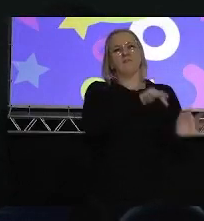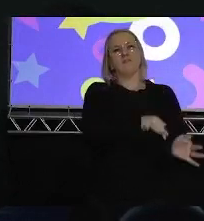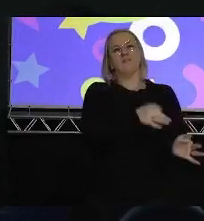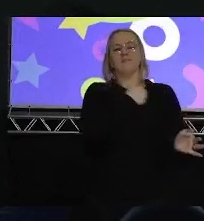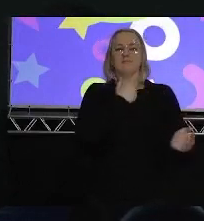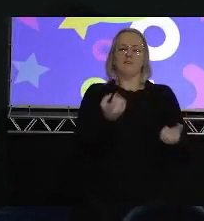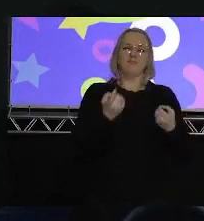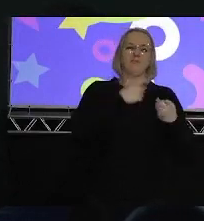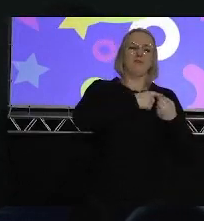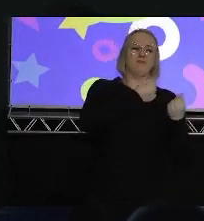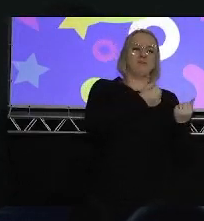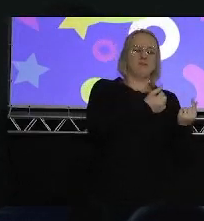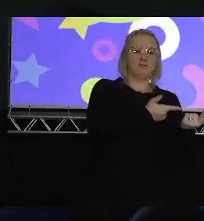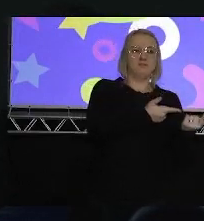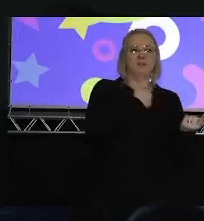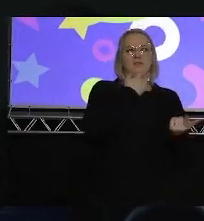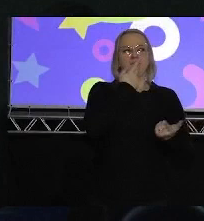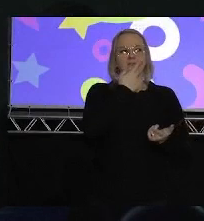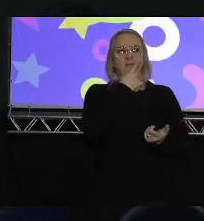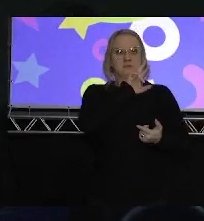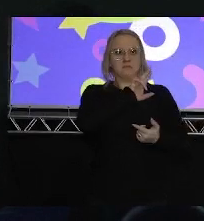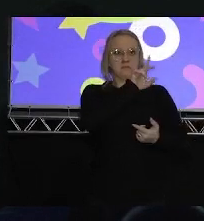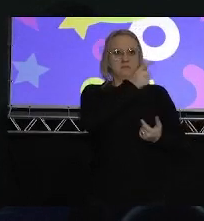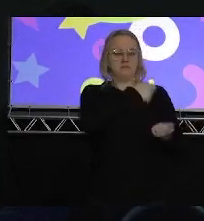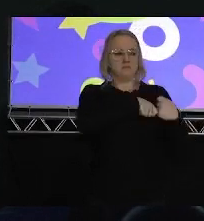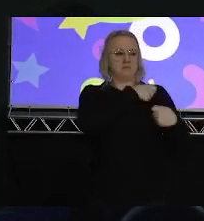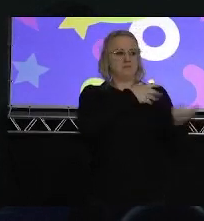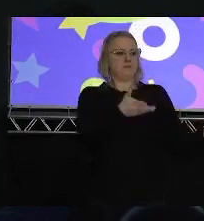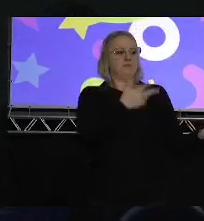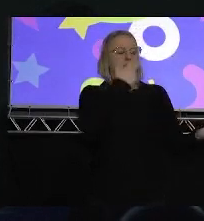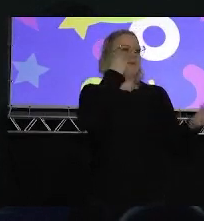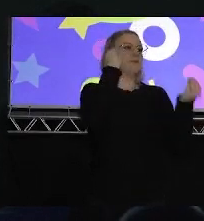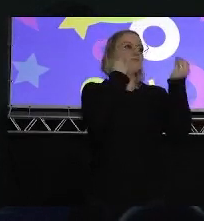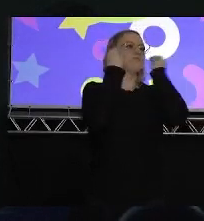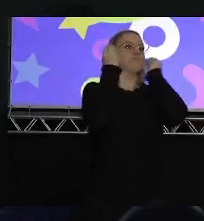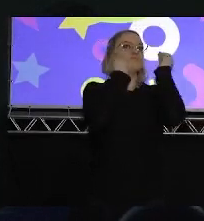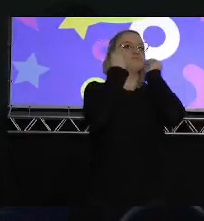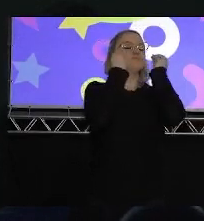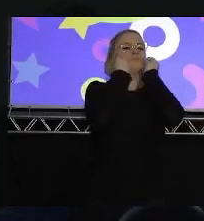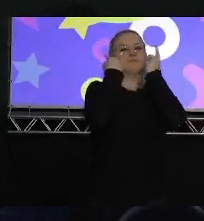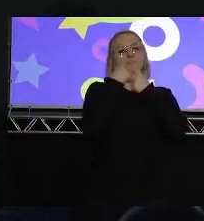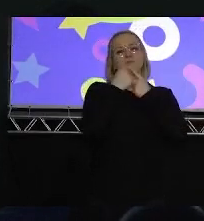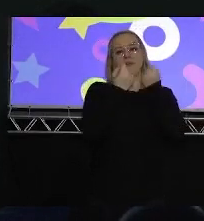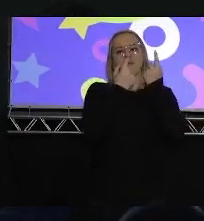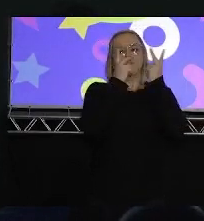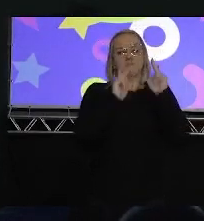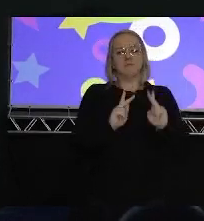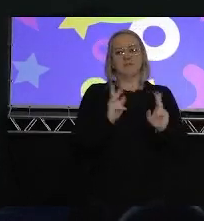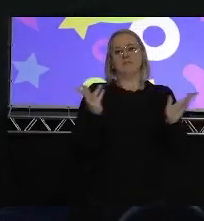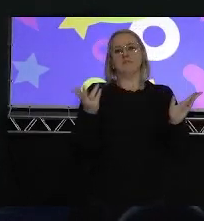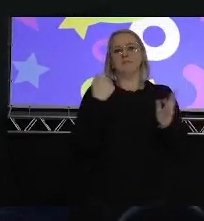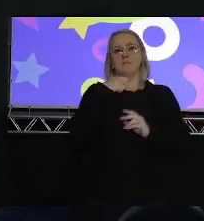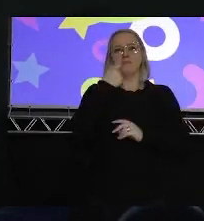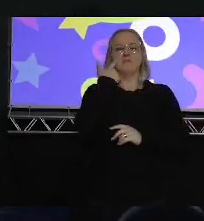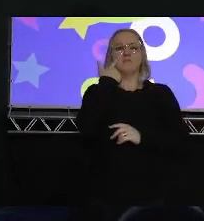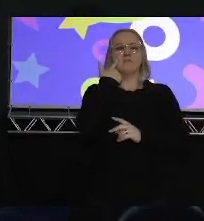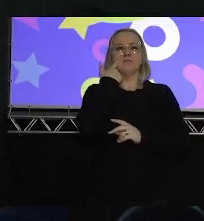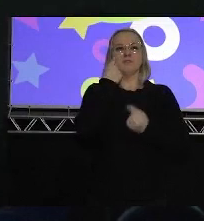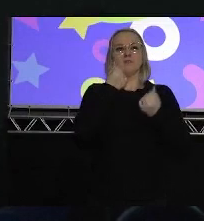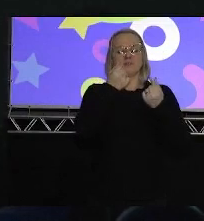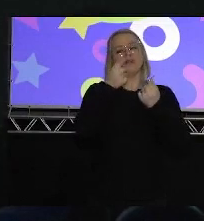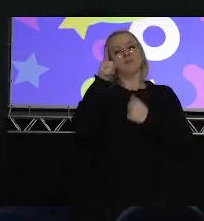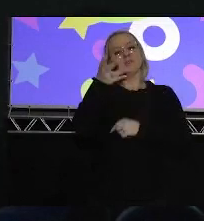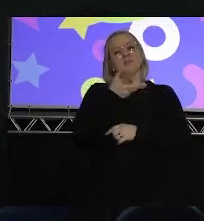esse dinheiro para... Você fala isso para um diretor financeiro, ele vai encher de beijo, porque é o que ele precisa, alguém que olhe para a economia. E é isso que a